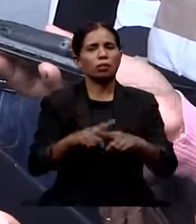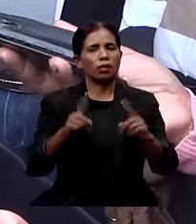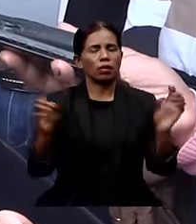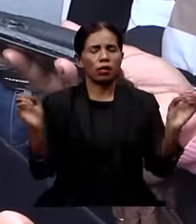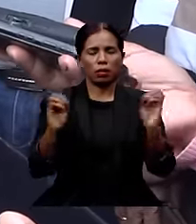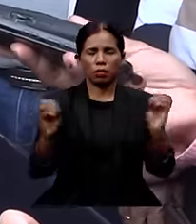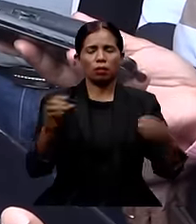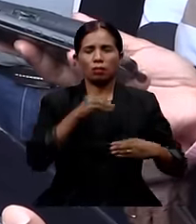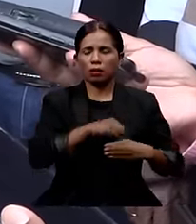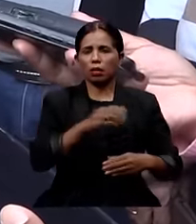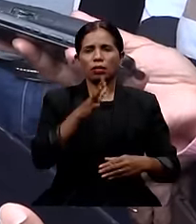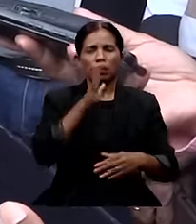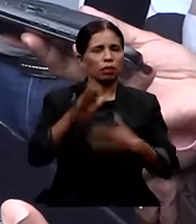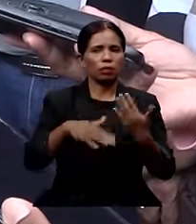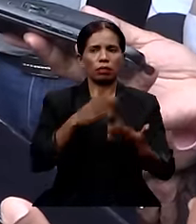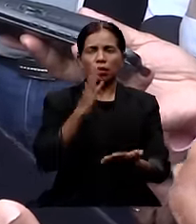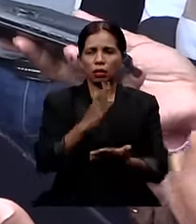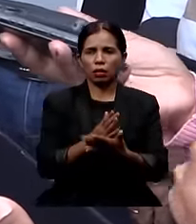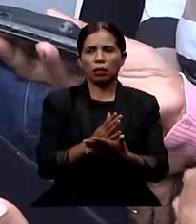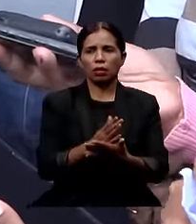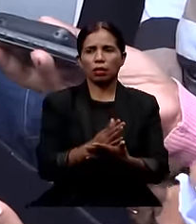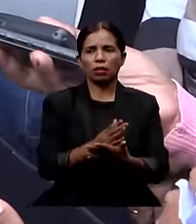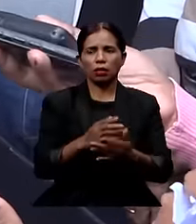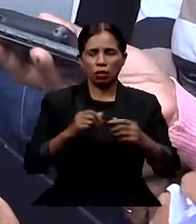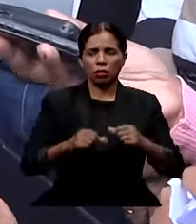bolsa da mãe, o todo, nem lá para. Bolsa da mãe